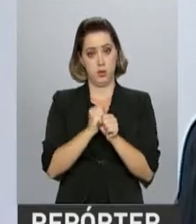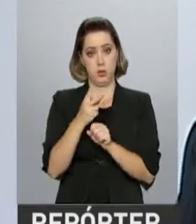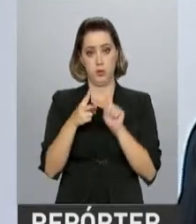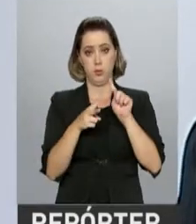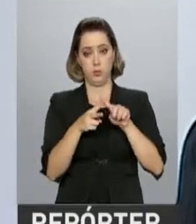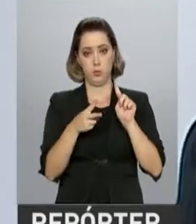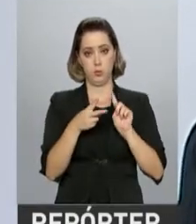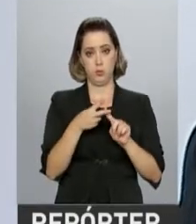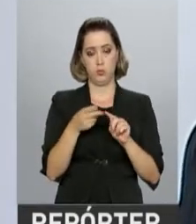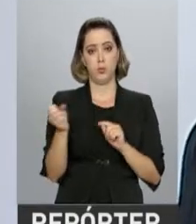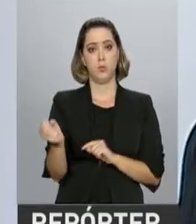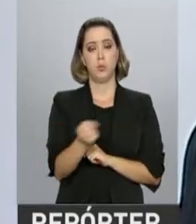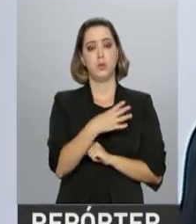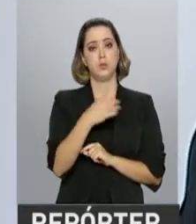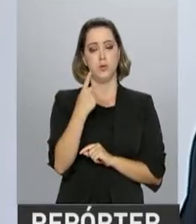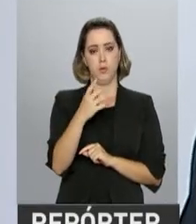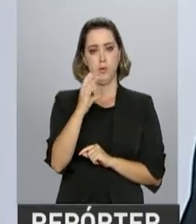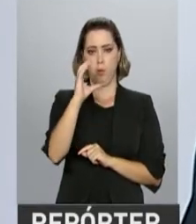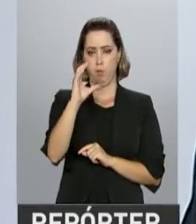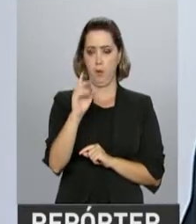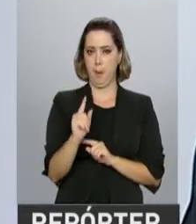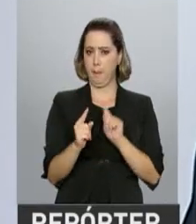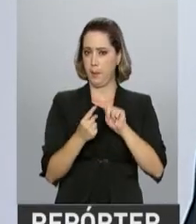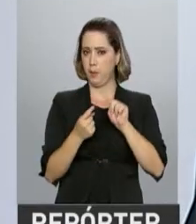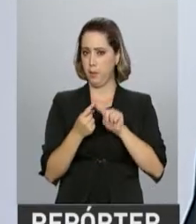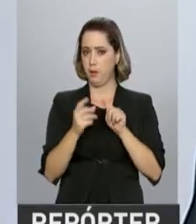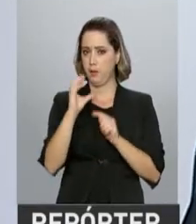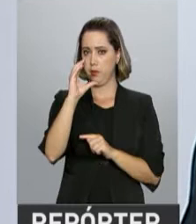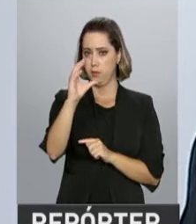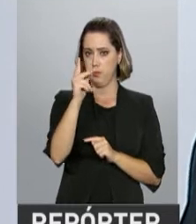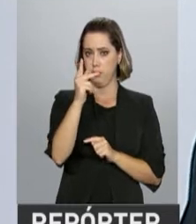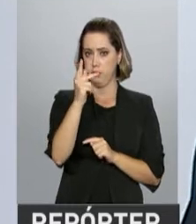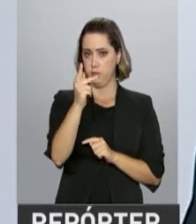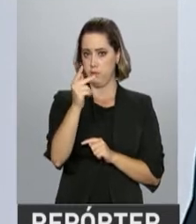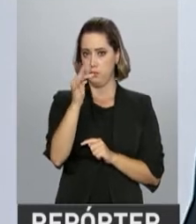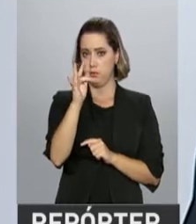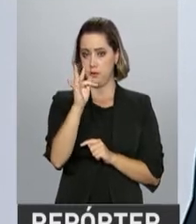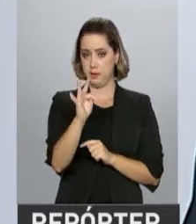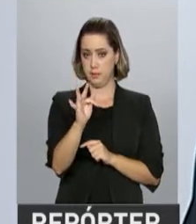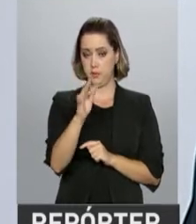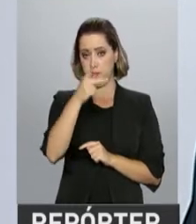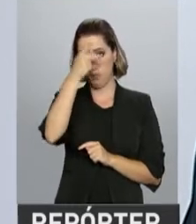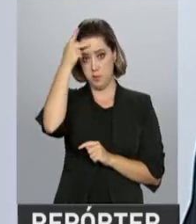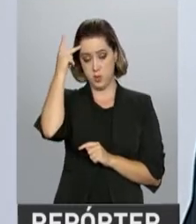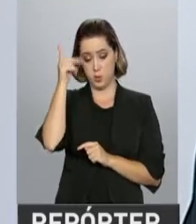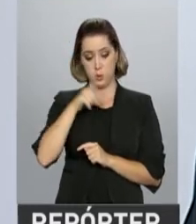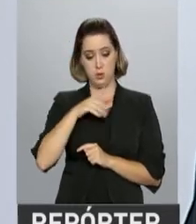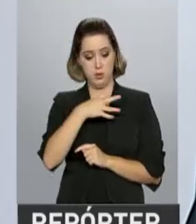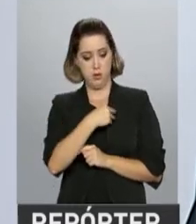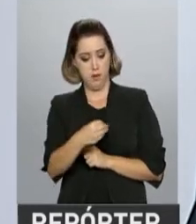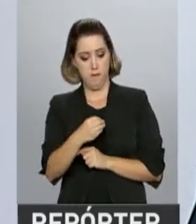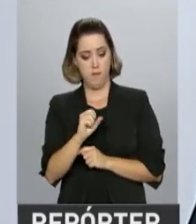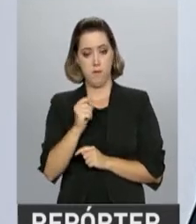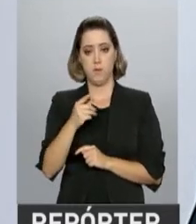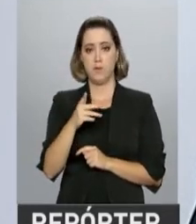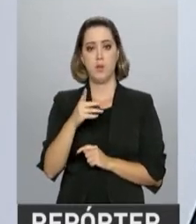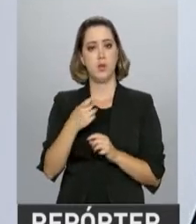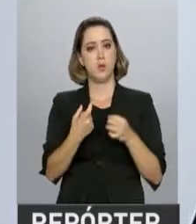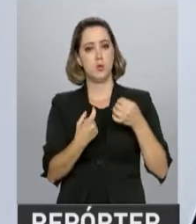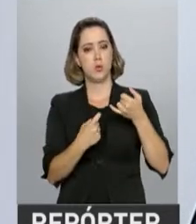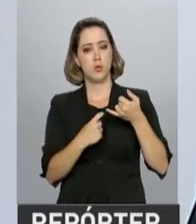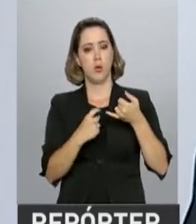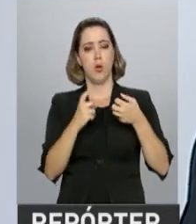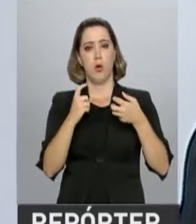primeira com relação ao cpf dependentes e alimentando que completaram 12 anos